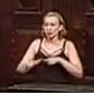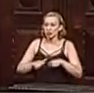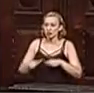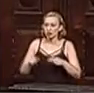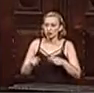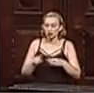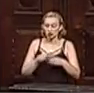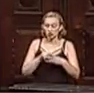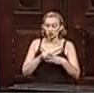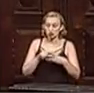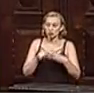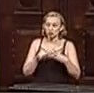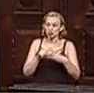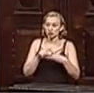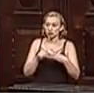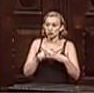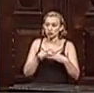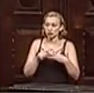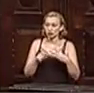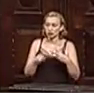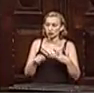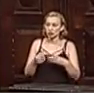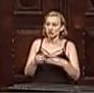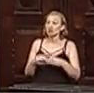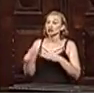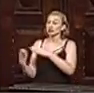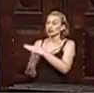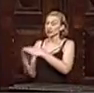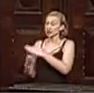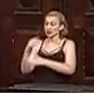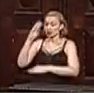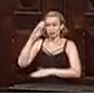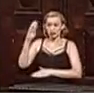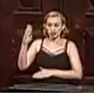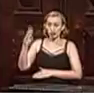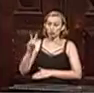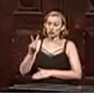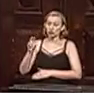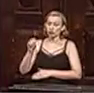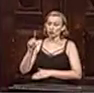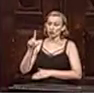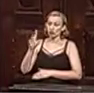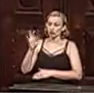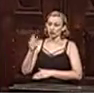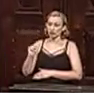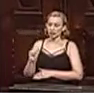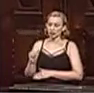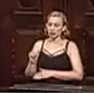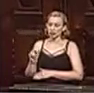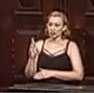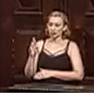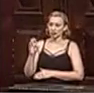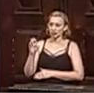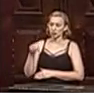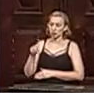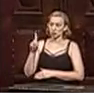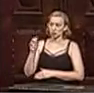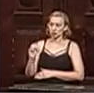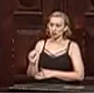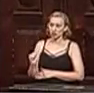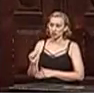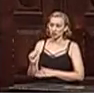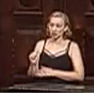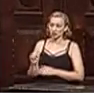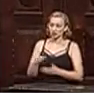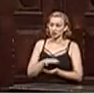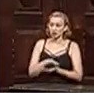grandes empresas de Volta Redonda, a CSN e a Fábrica de Estruturas Metálicas, entraram em greve,